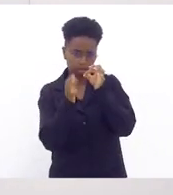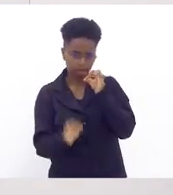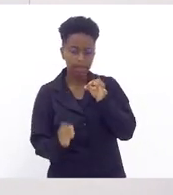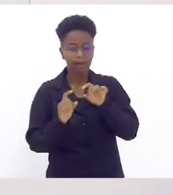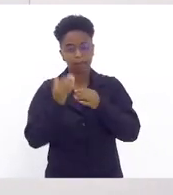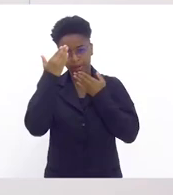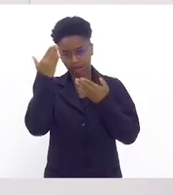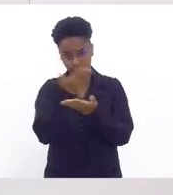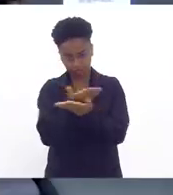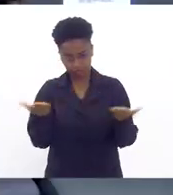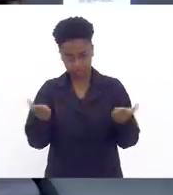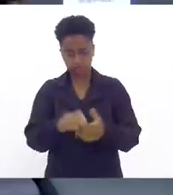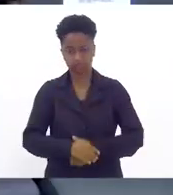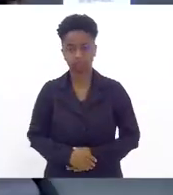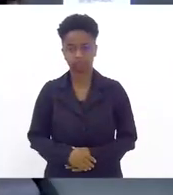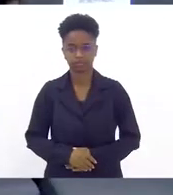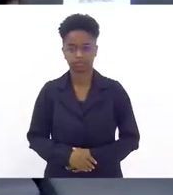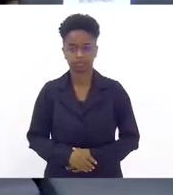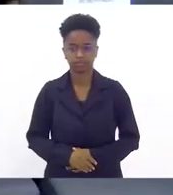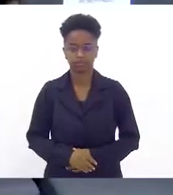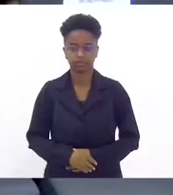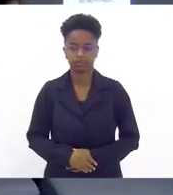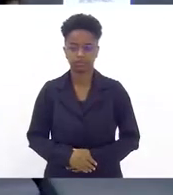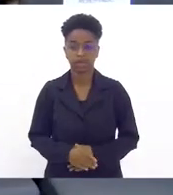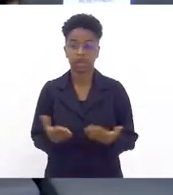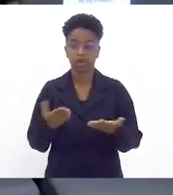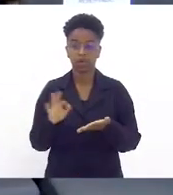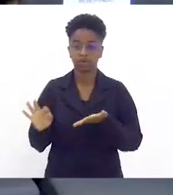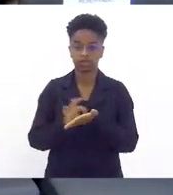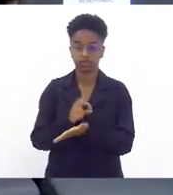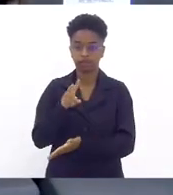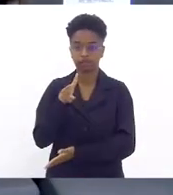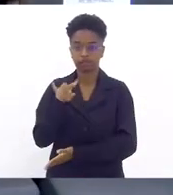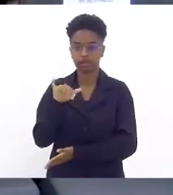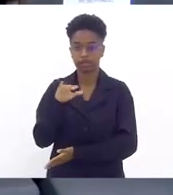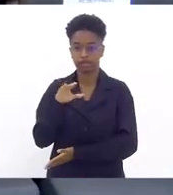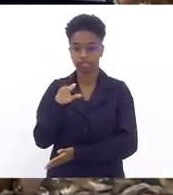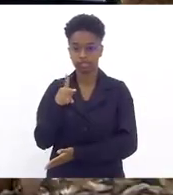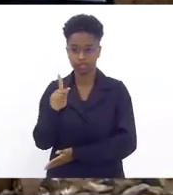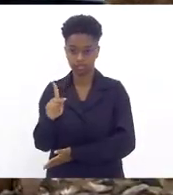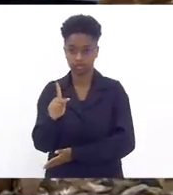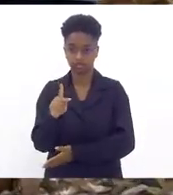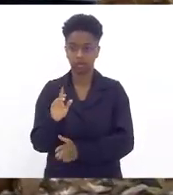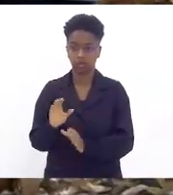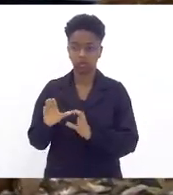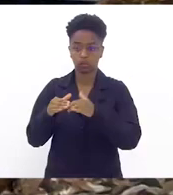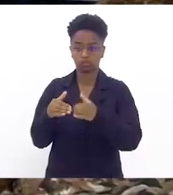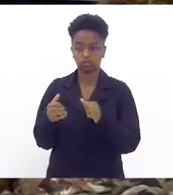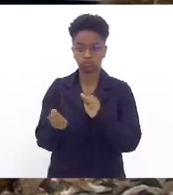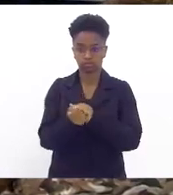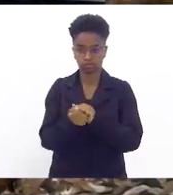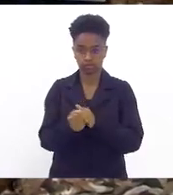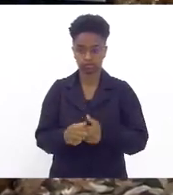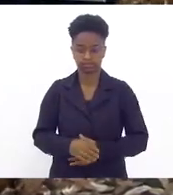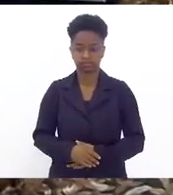a todos Obrigado Sheila o próximo inscrito do coletivo juntos